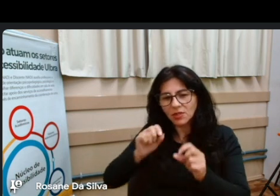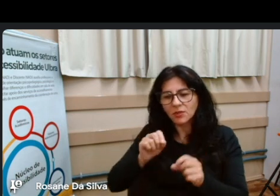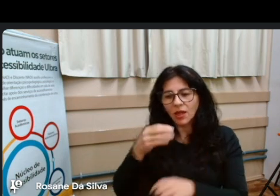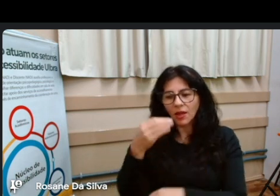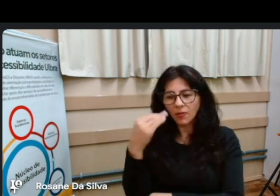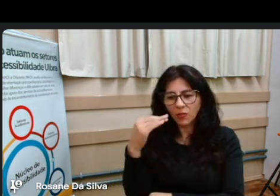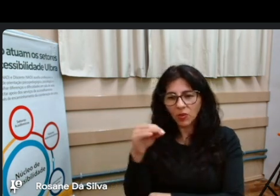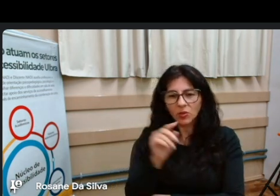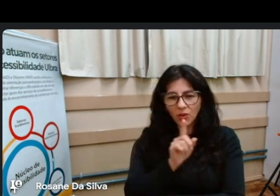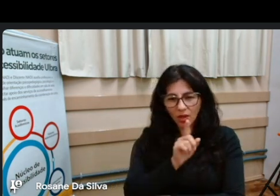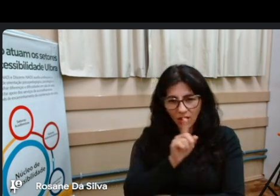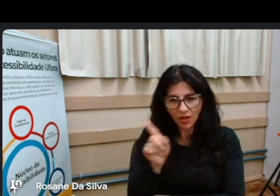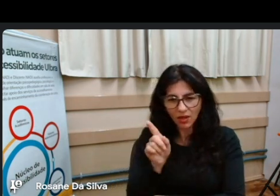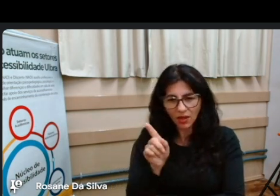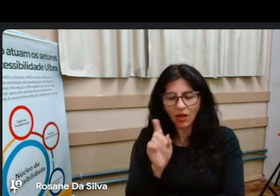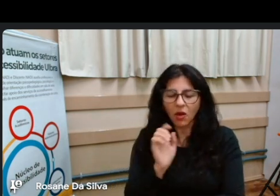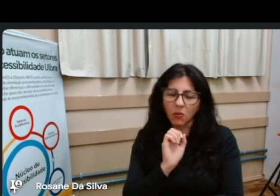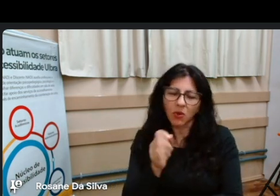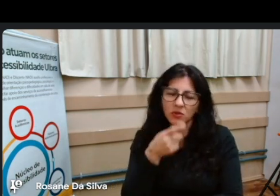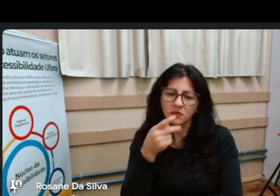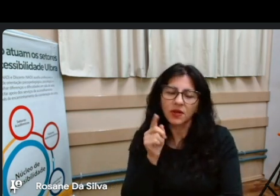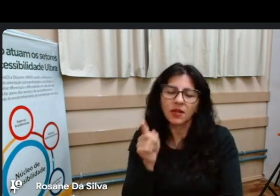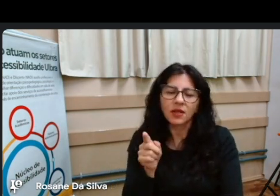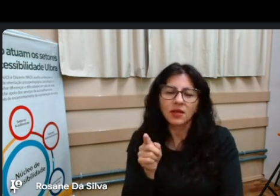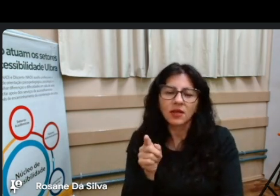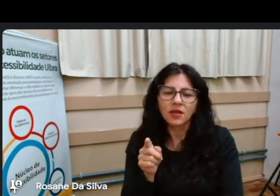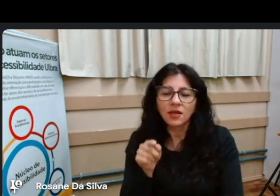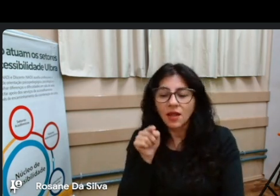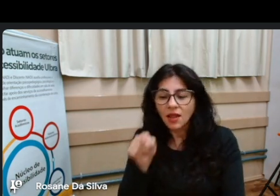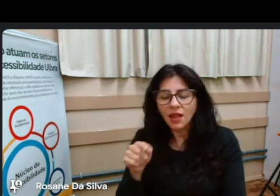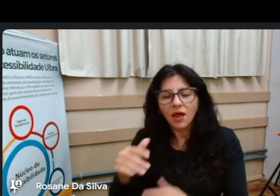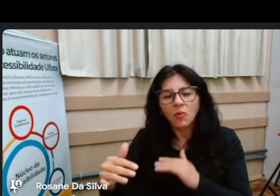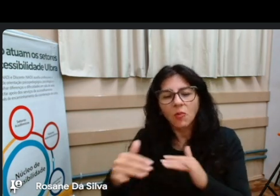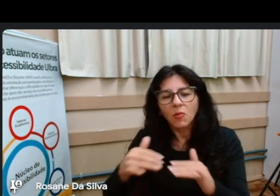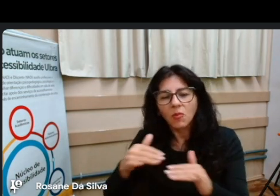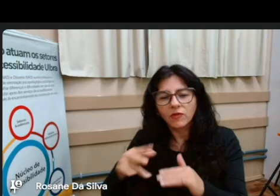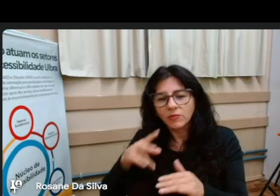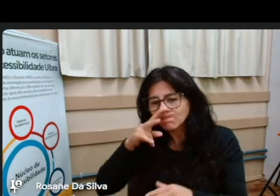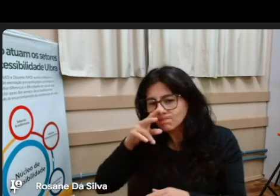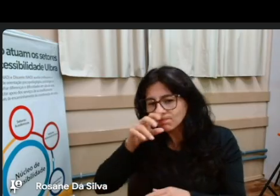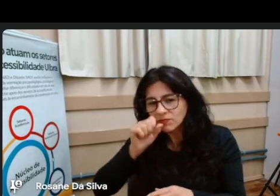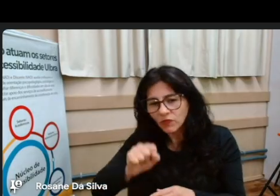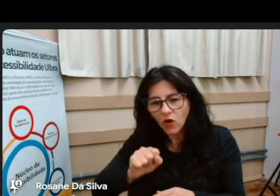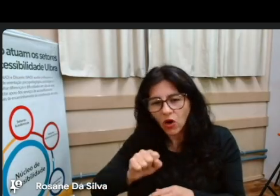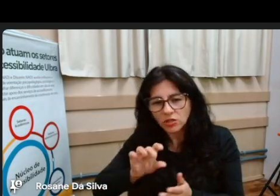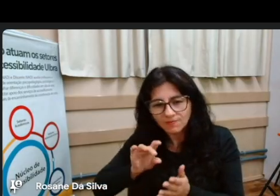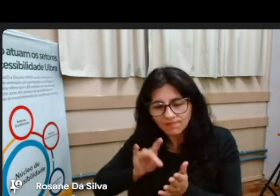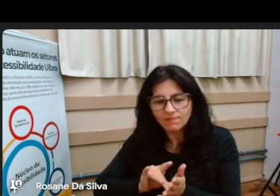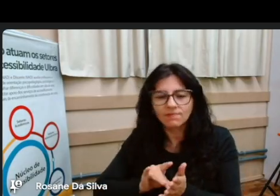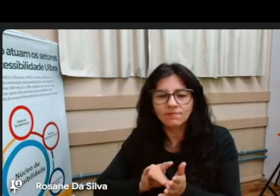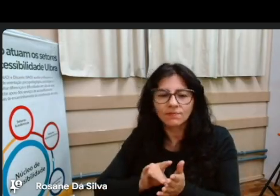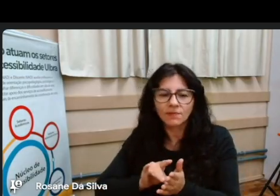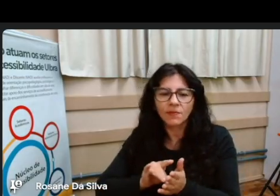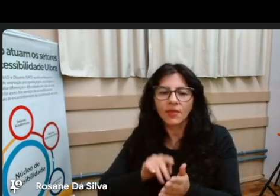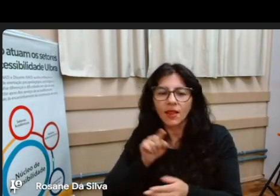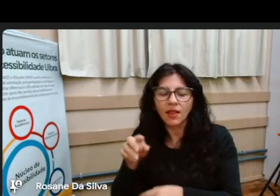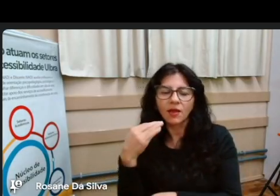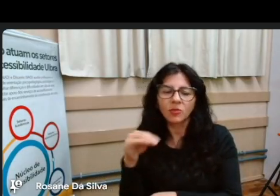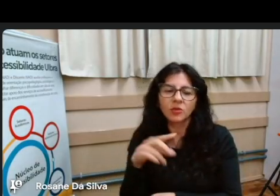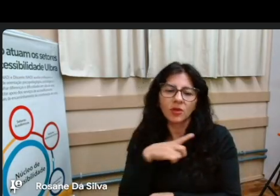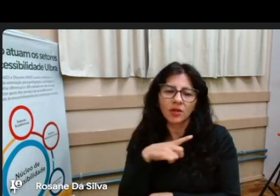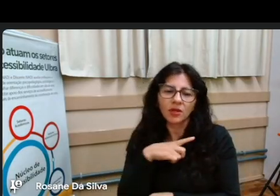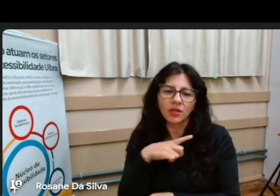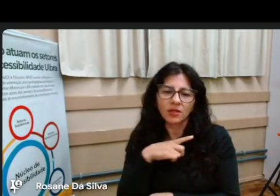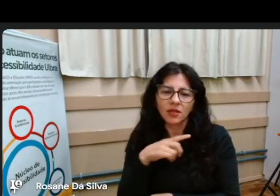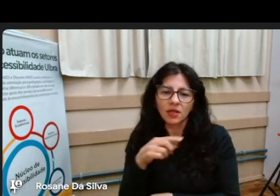todo da dança em Porto Alegre daí que eu posso falar Mais especificamente ã um movimento bem forte e